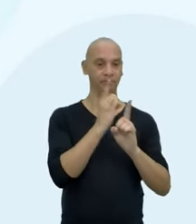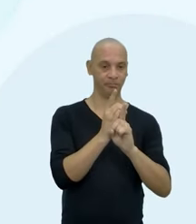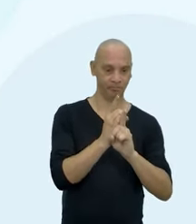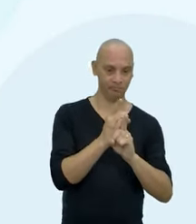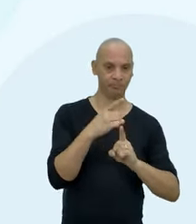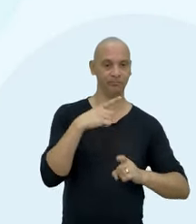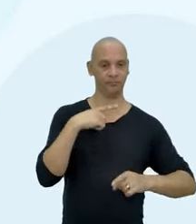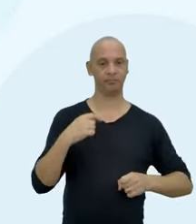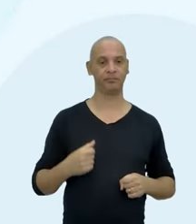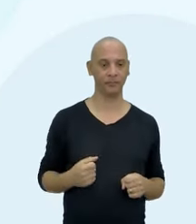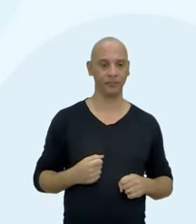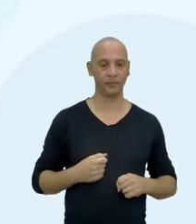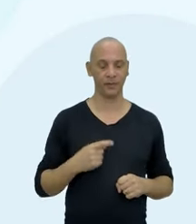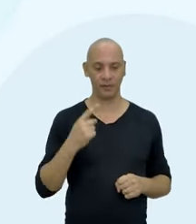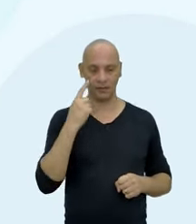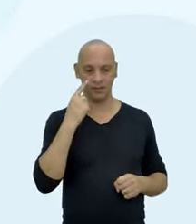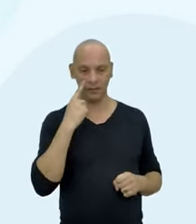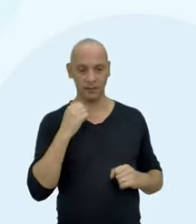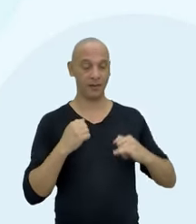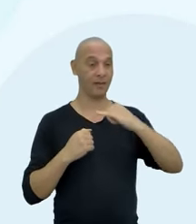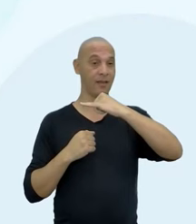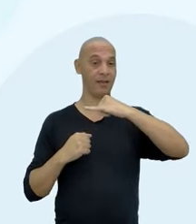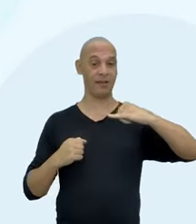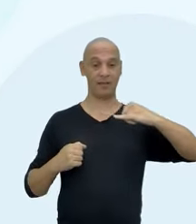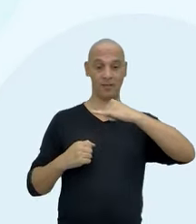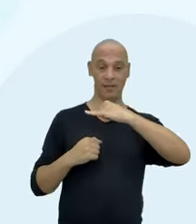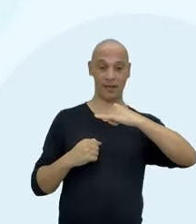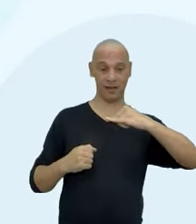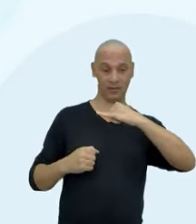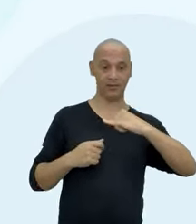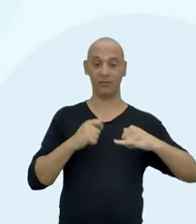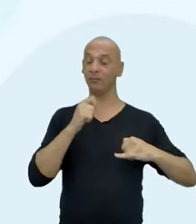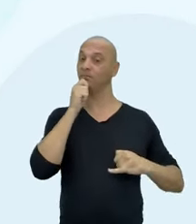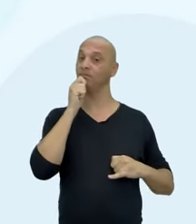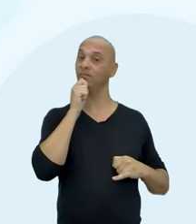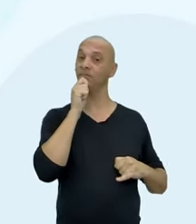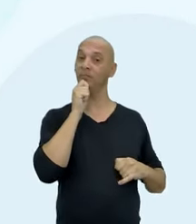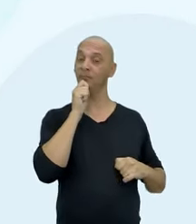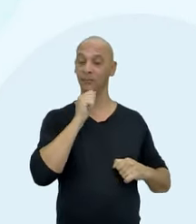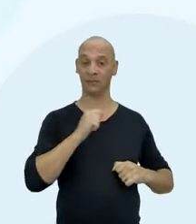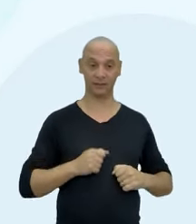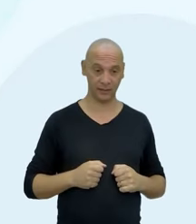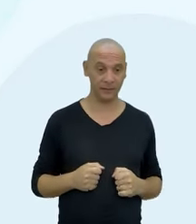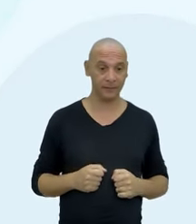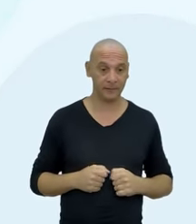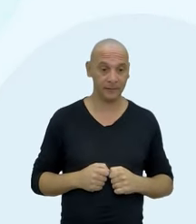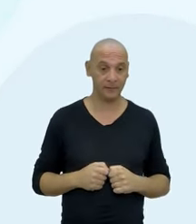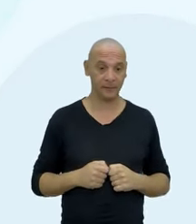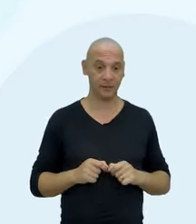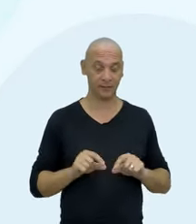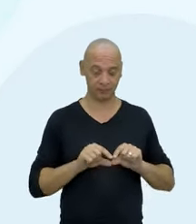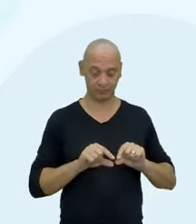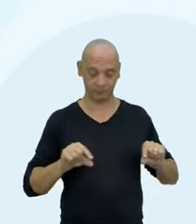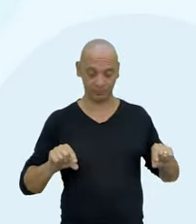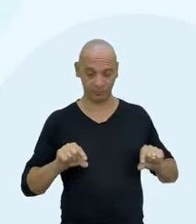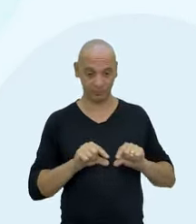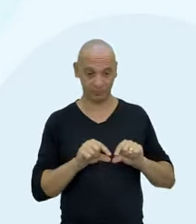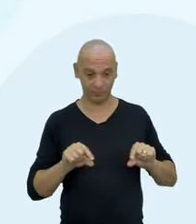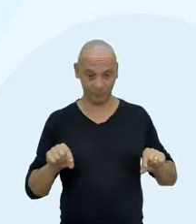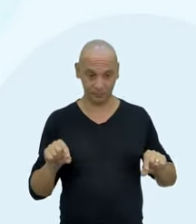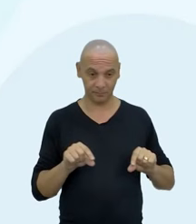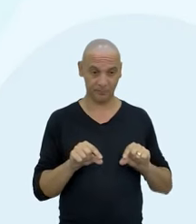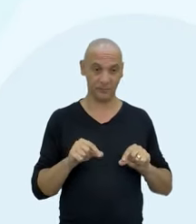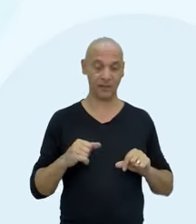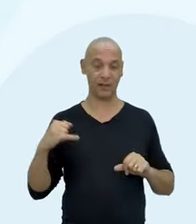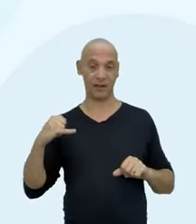positiva com elástico a região negativa da reta sem elástico né a região positiva da parábola com